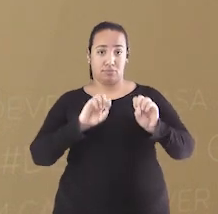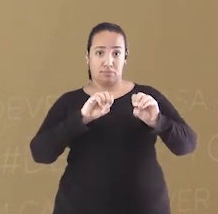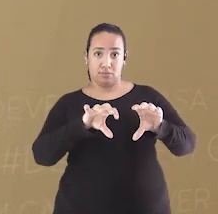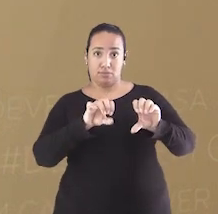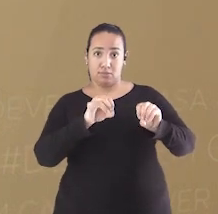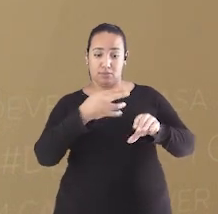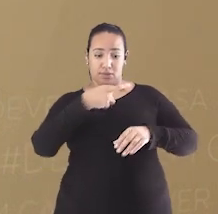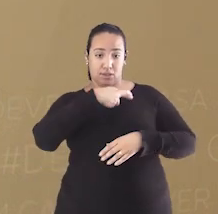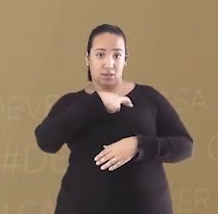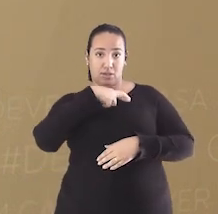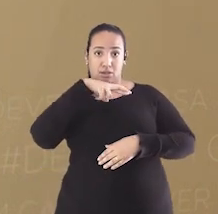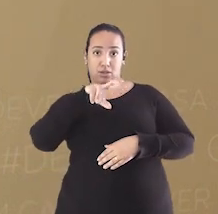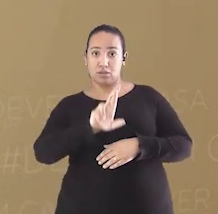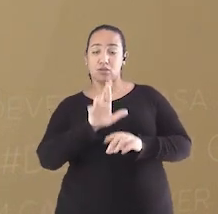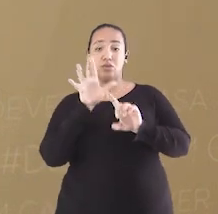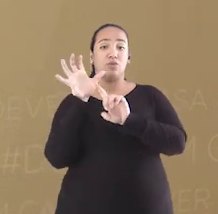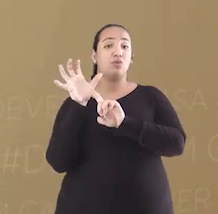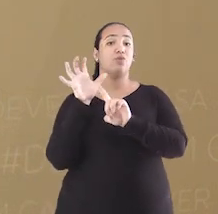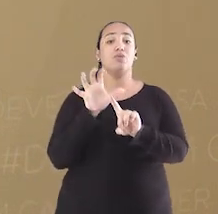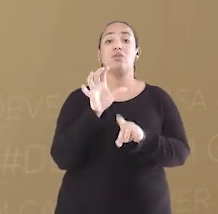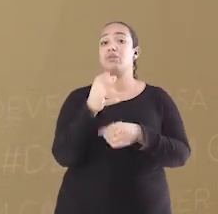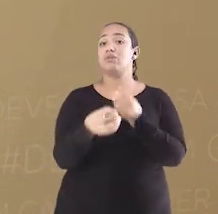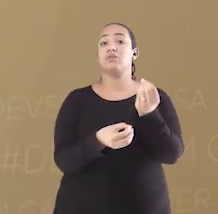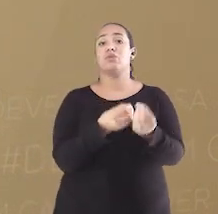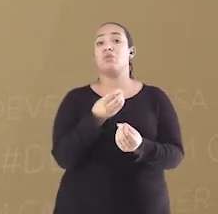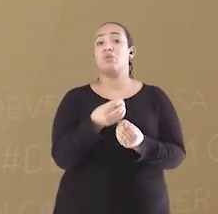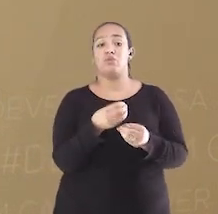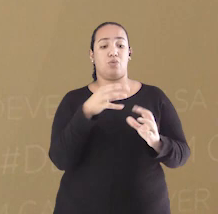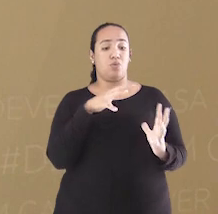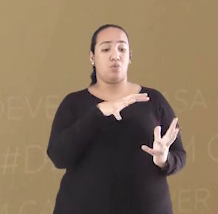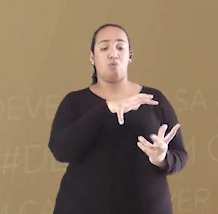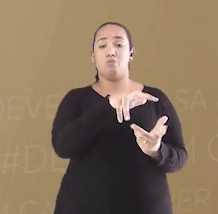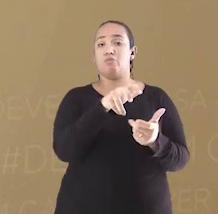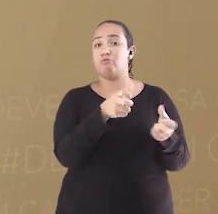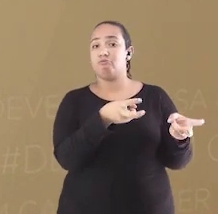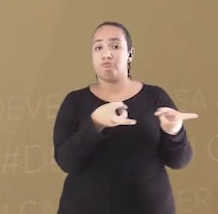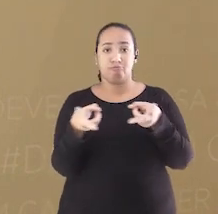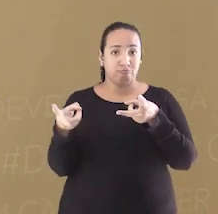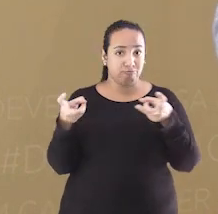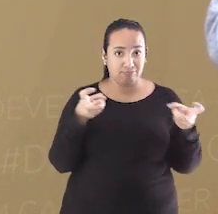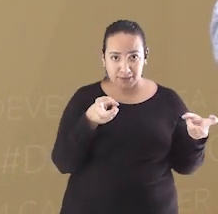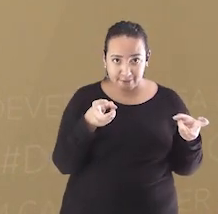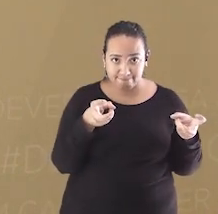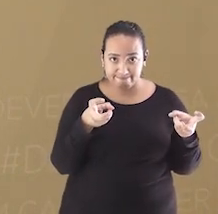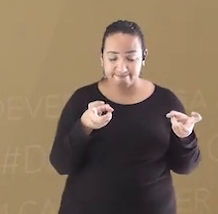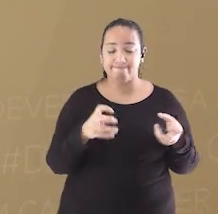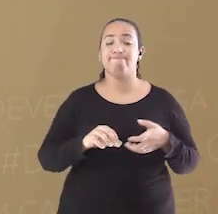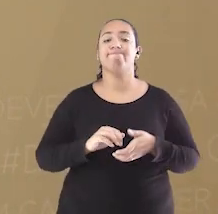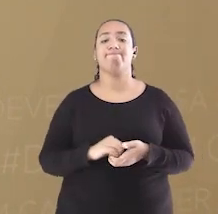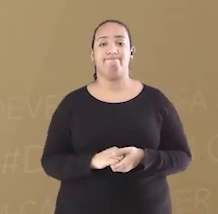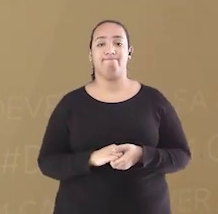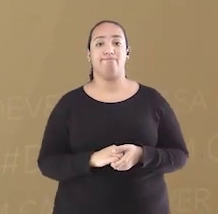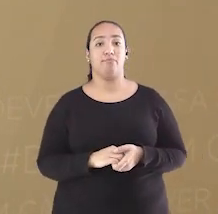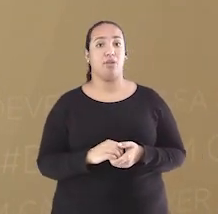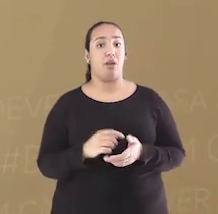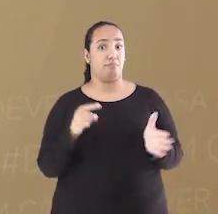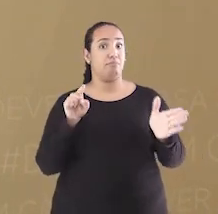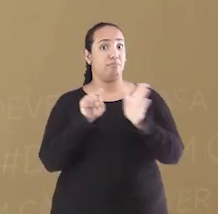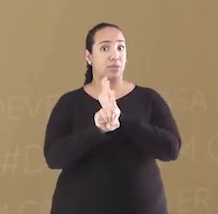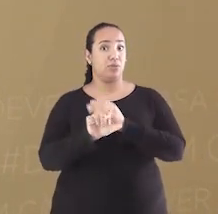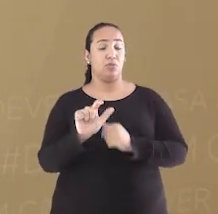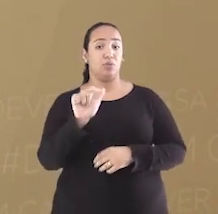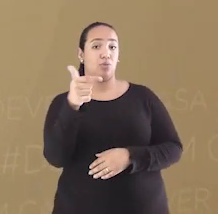religioso contribui para a disseminação de uma cosmovisão? Eu vou fazer mais uma pergunta. E que